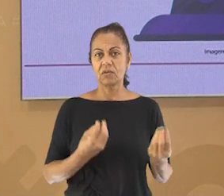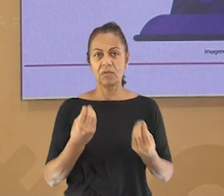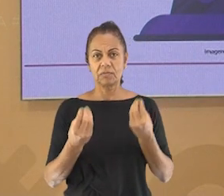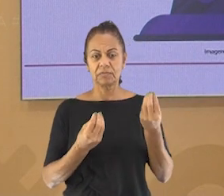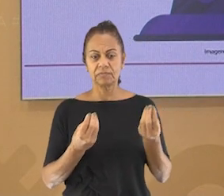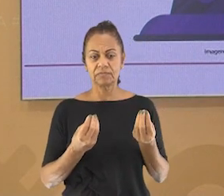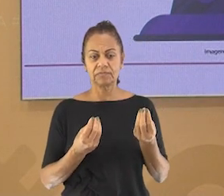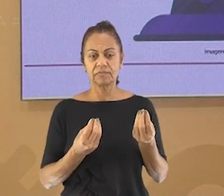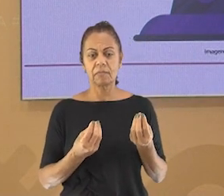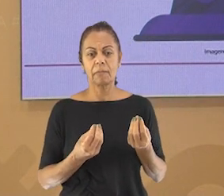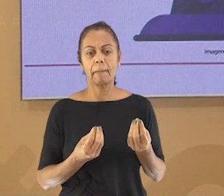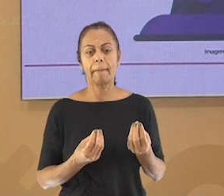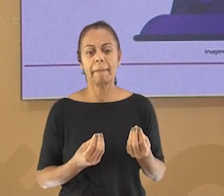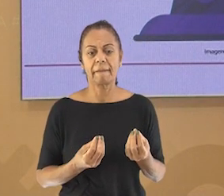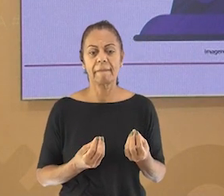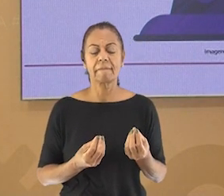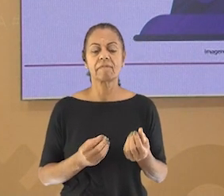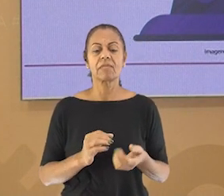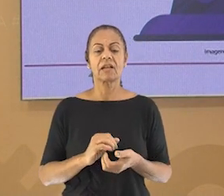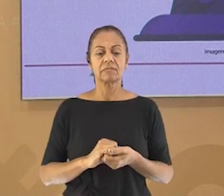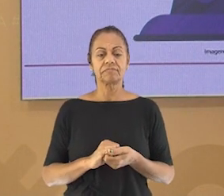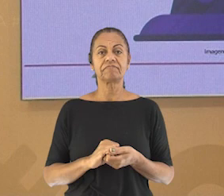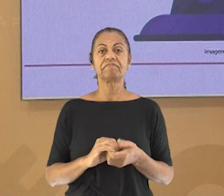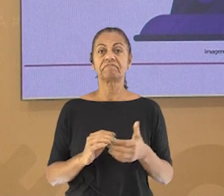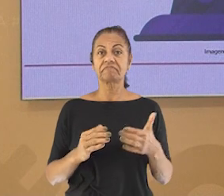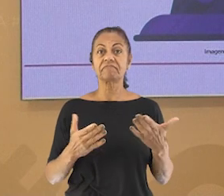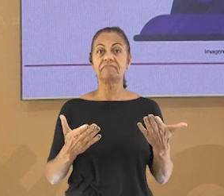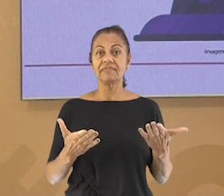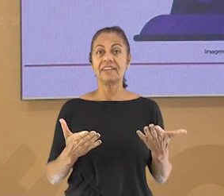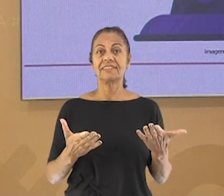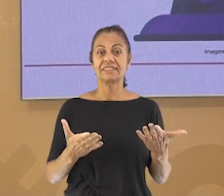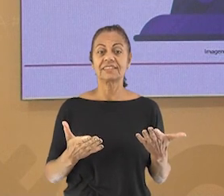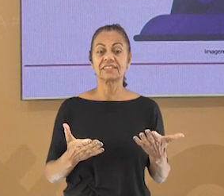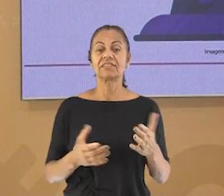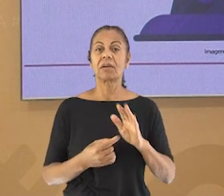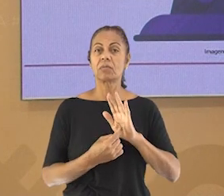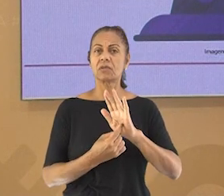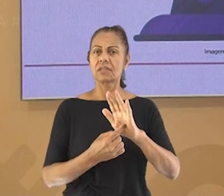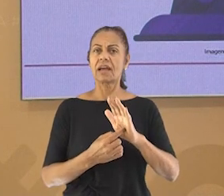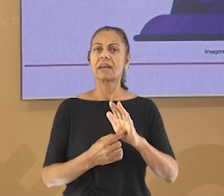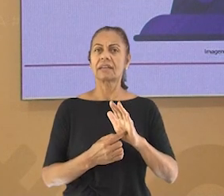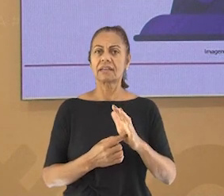de 15 gramas? O 5.